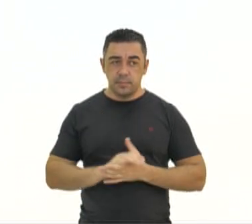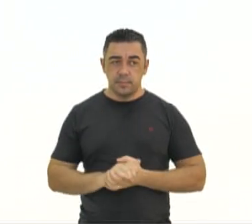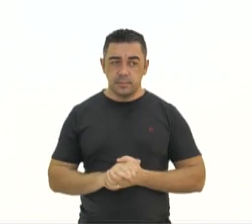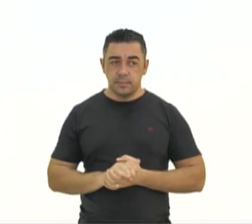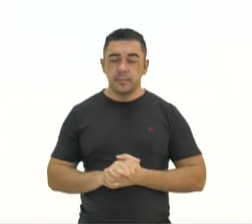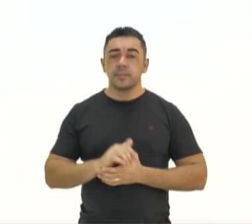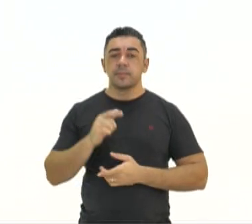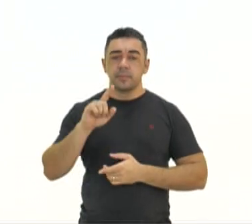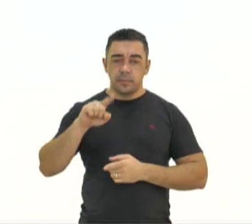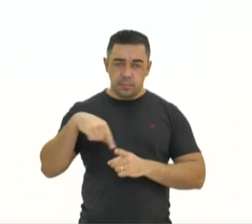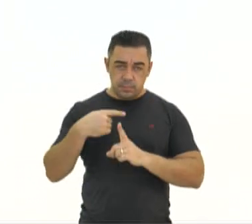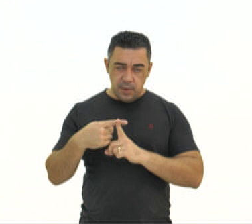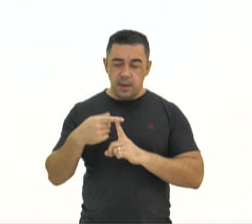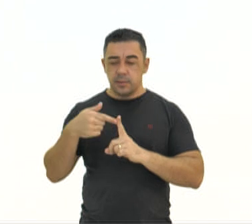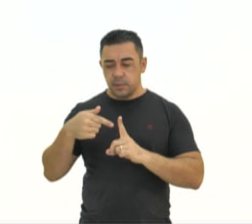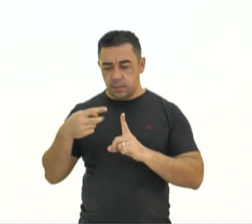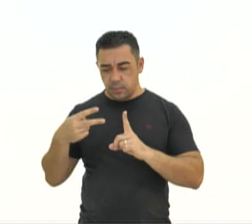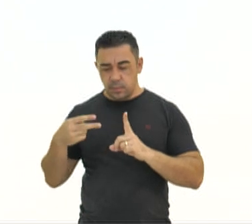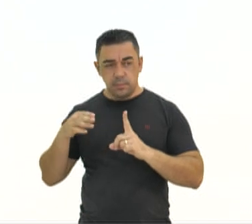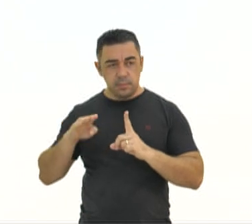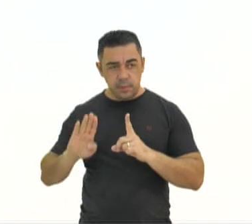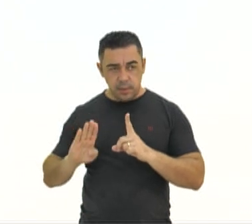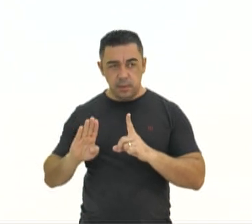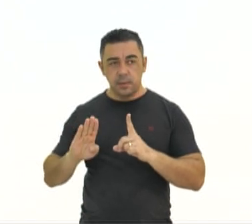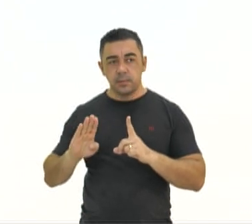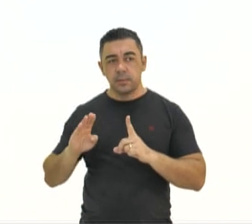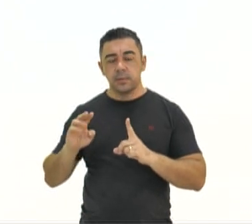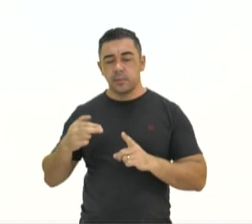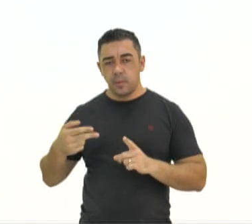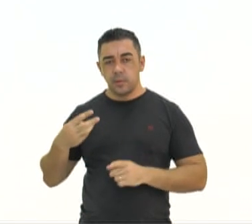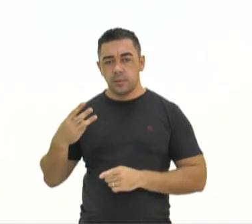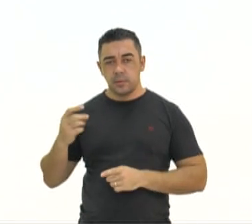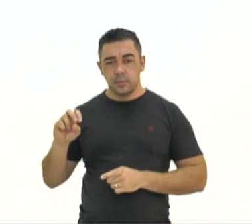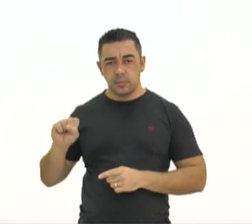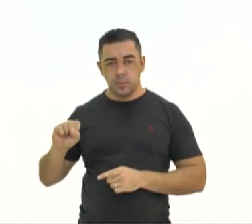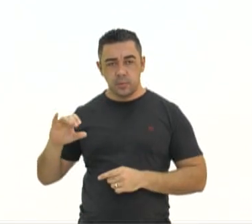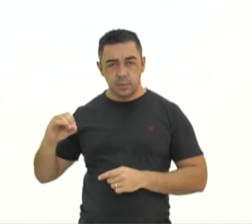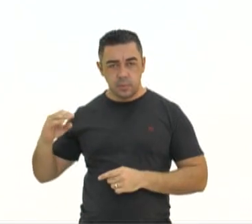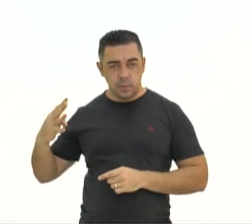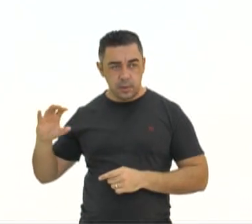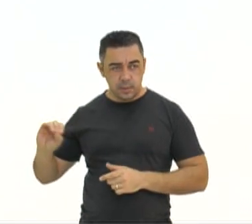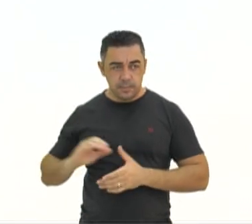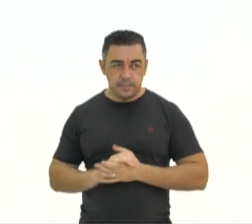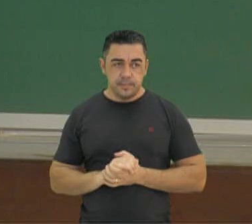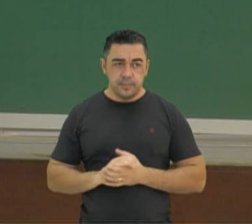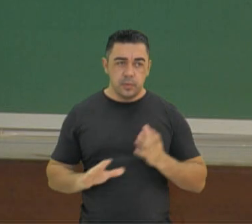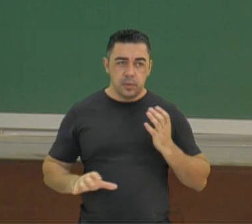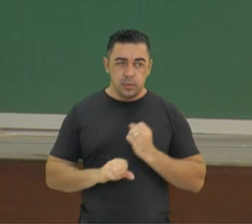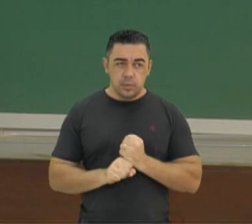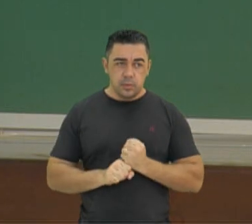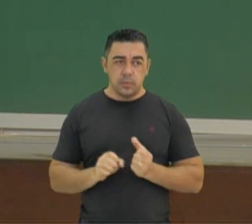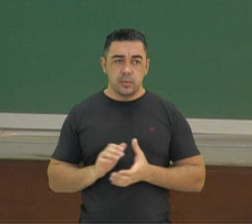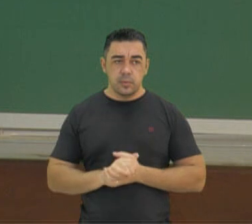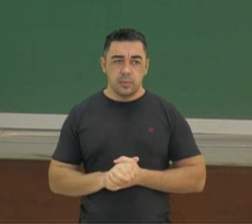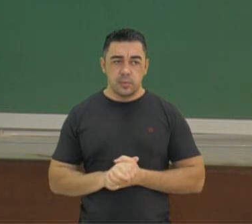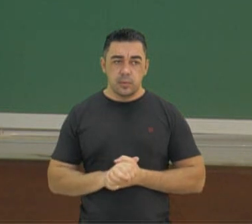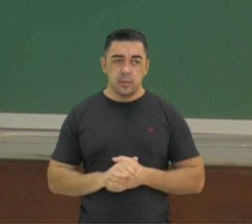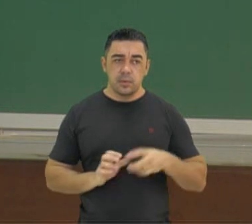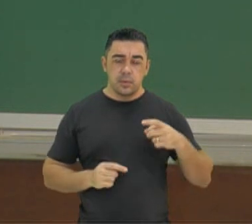E repito o restante da minha equação. Tudo bem? Vou somar